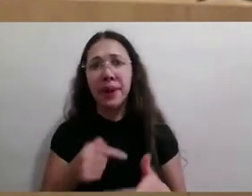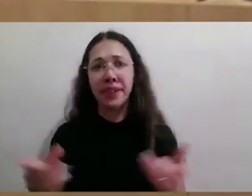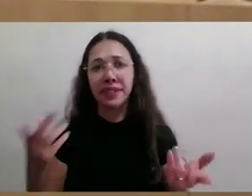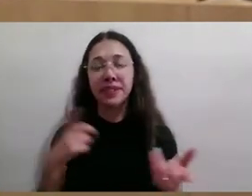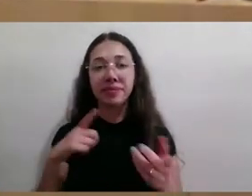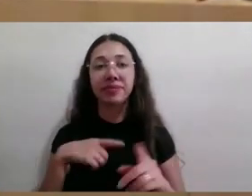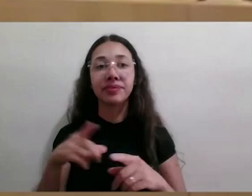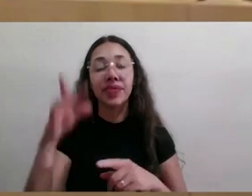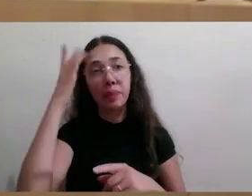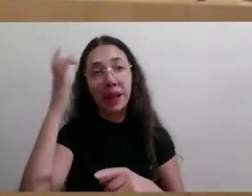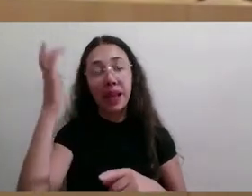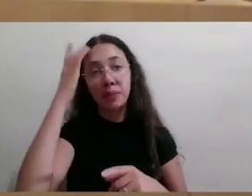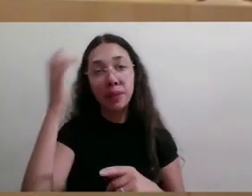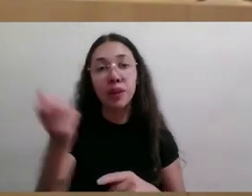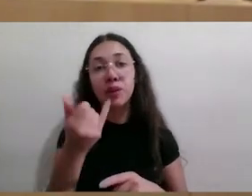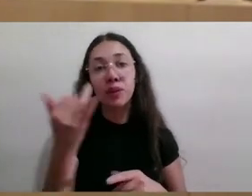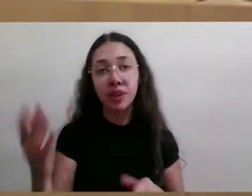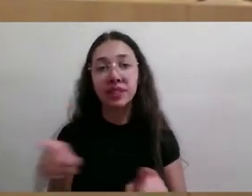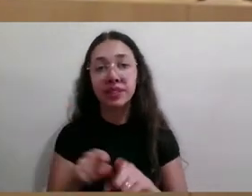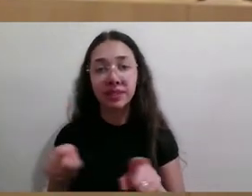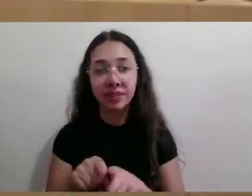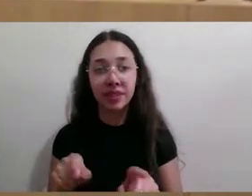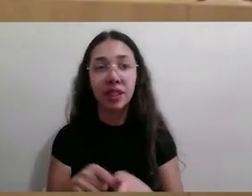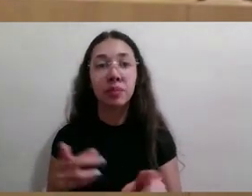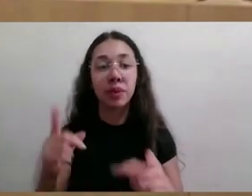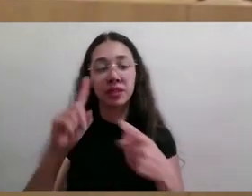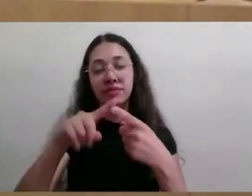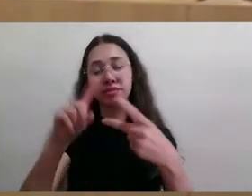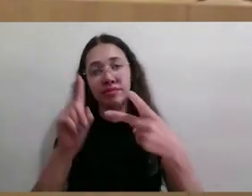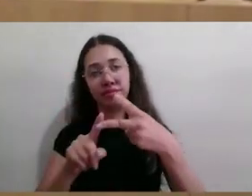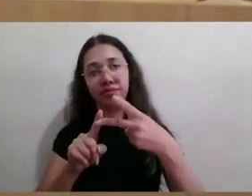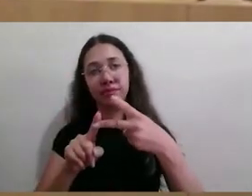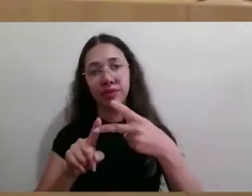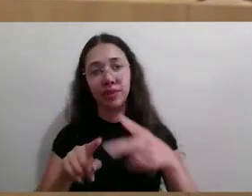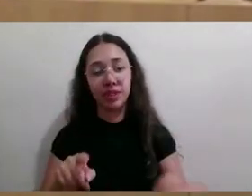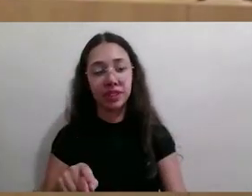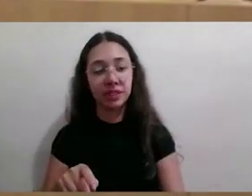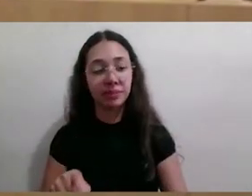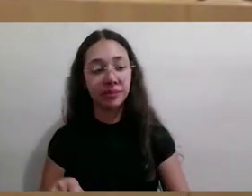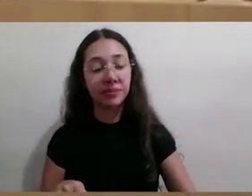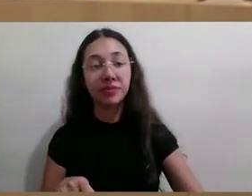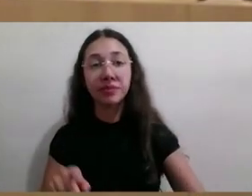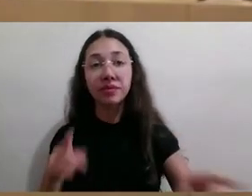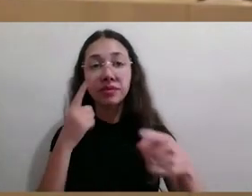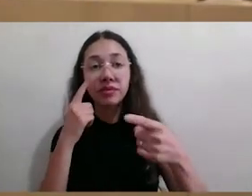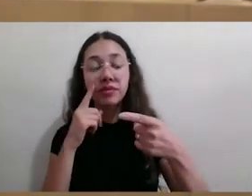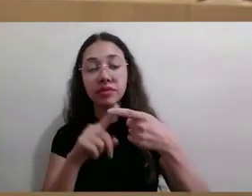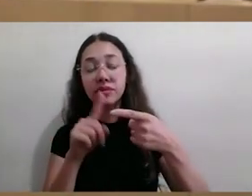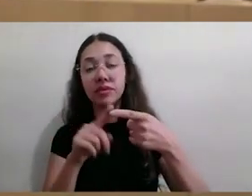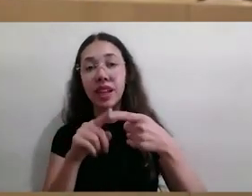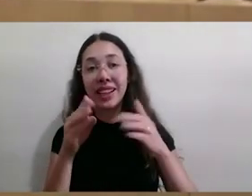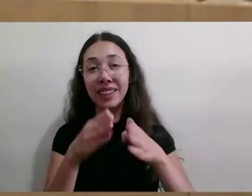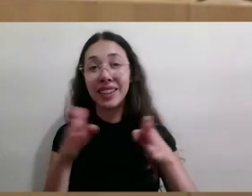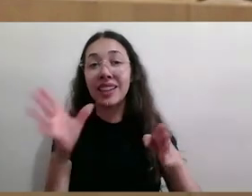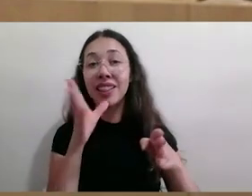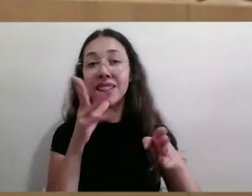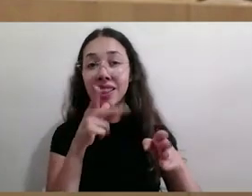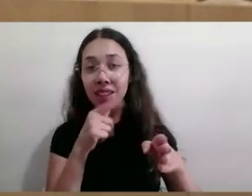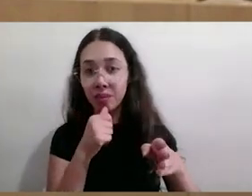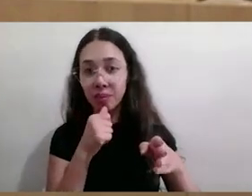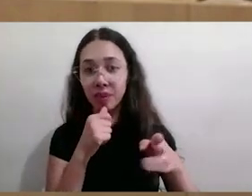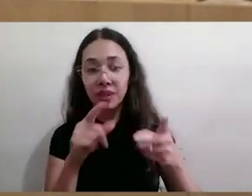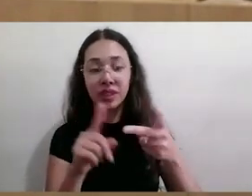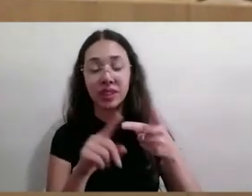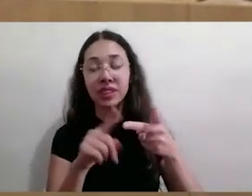bastante justo nessa eleição. Então, existem esses dois critérios: elevado prazo para elaboração de sentença e